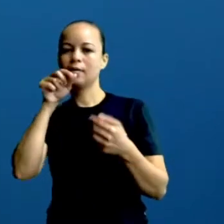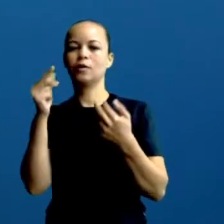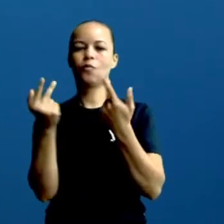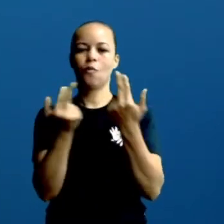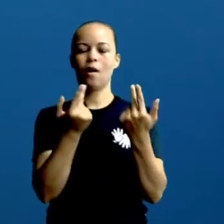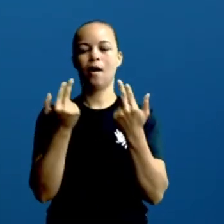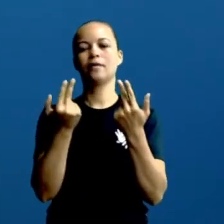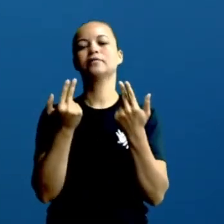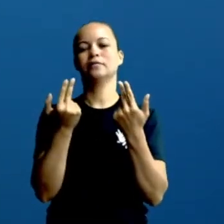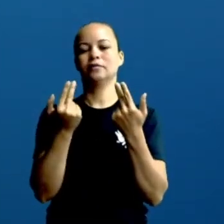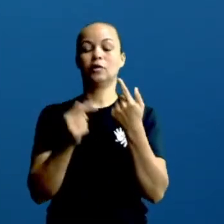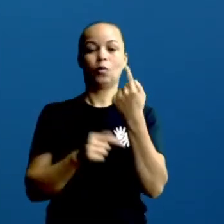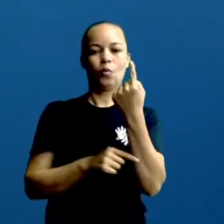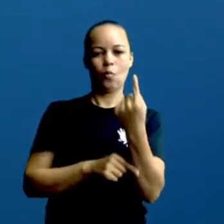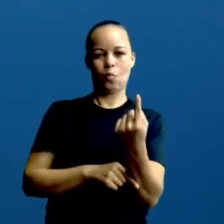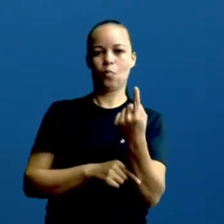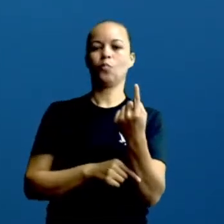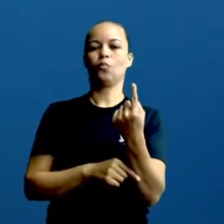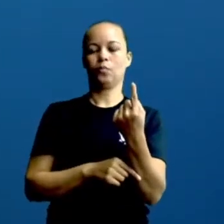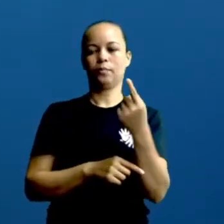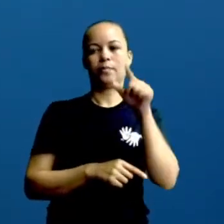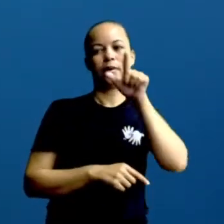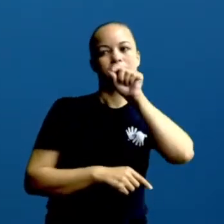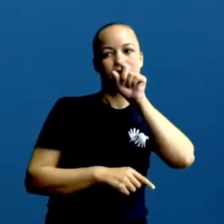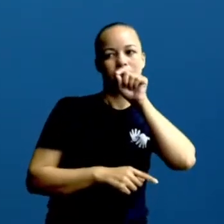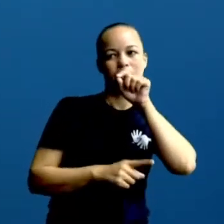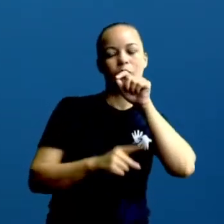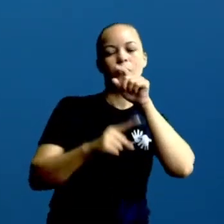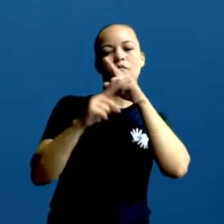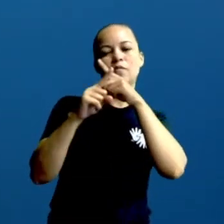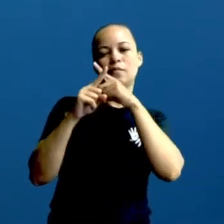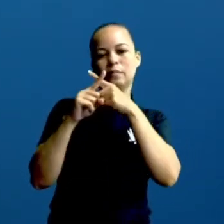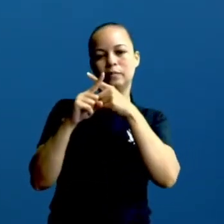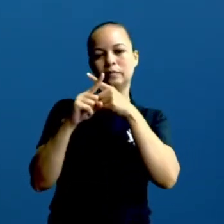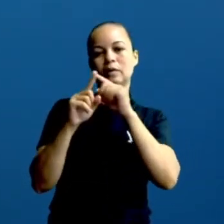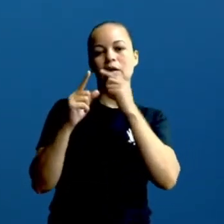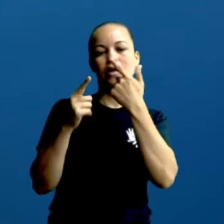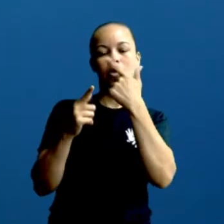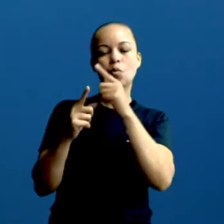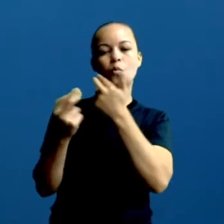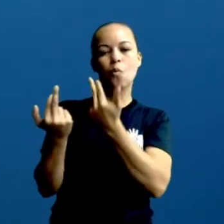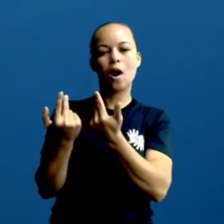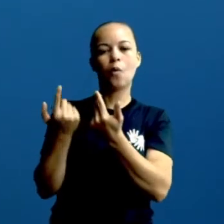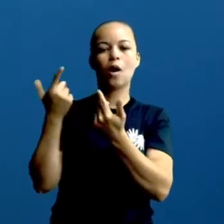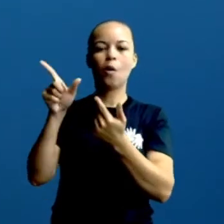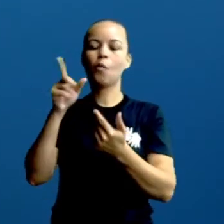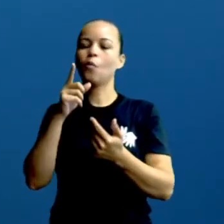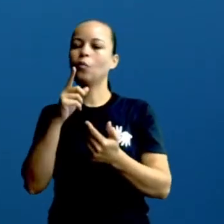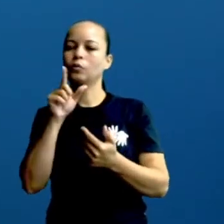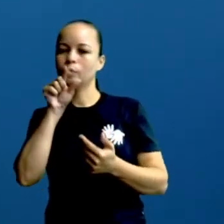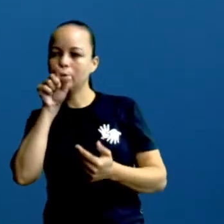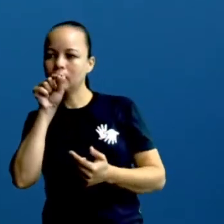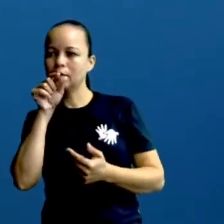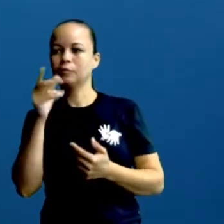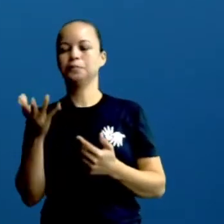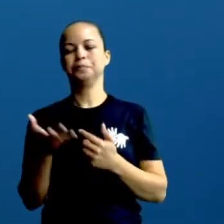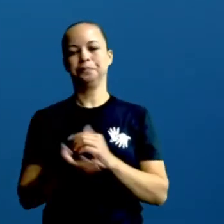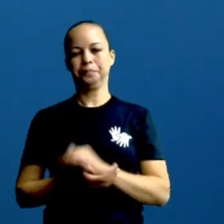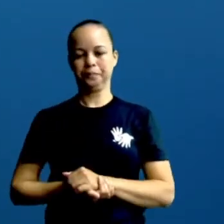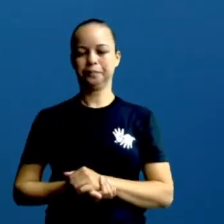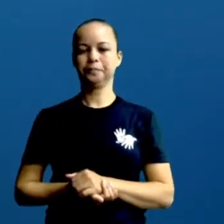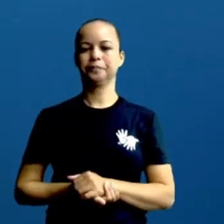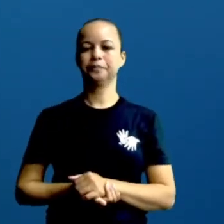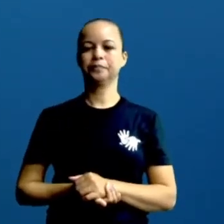um passarinho parcela igual ao outro passarinho passarinho